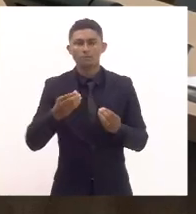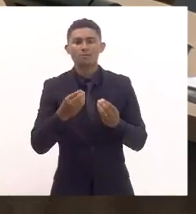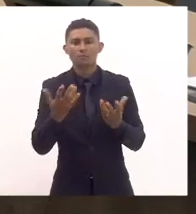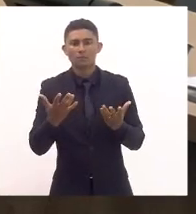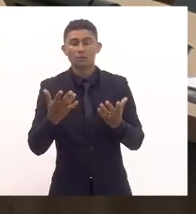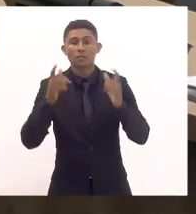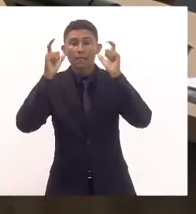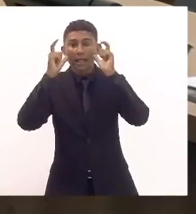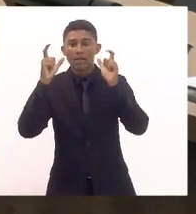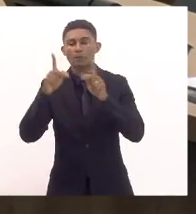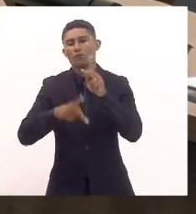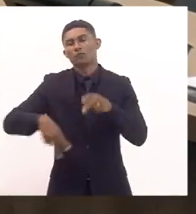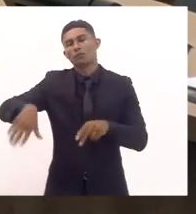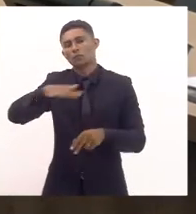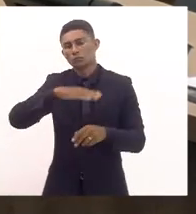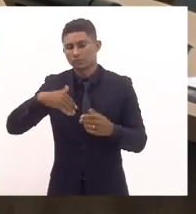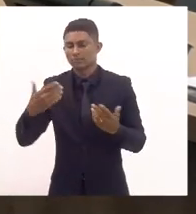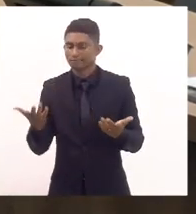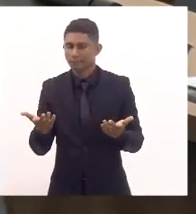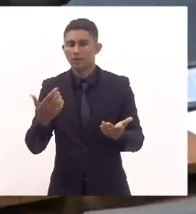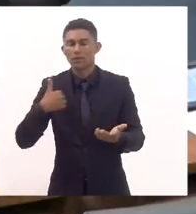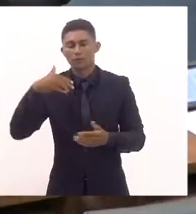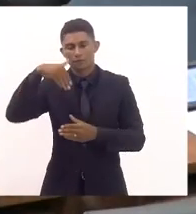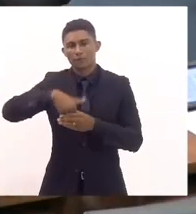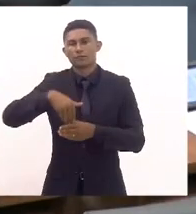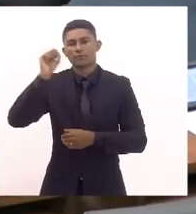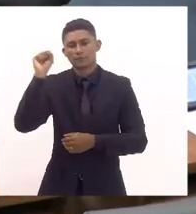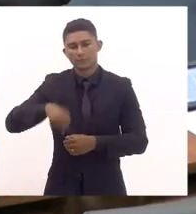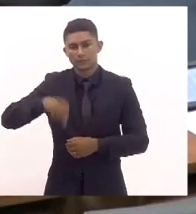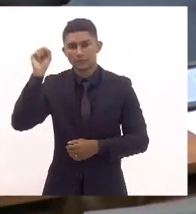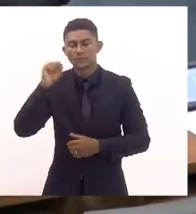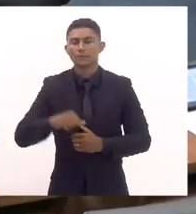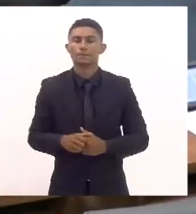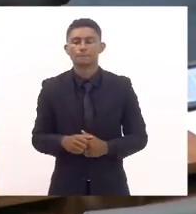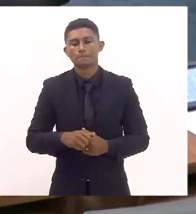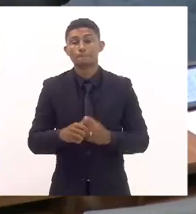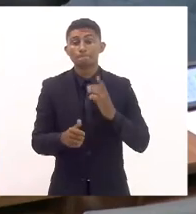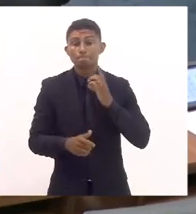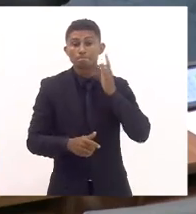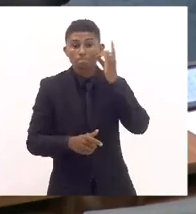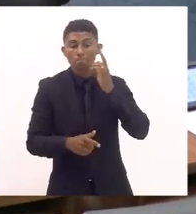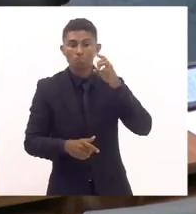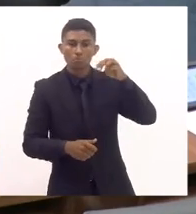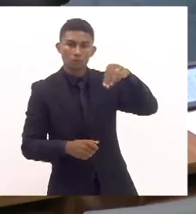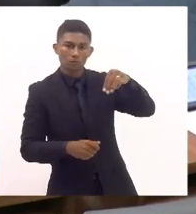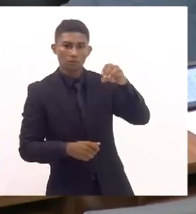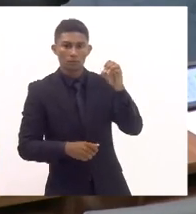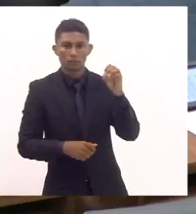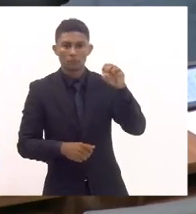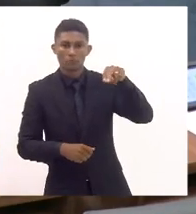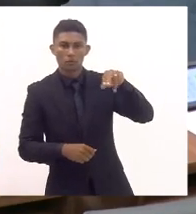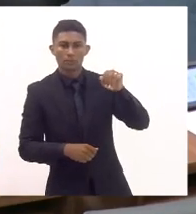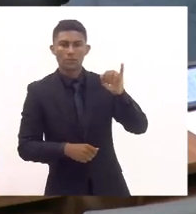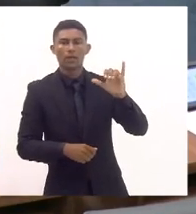dos interesses da população portanto Pode sim obrigado Deputado da Mônica Francisco